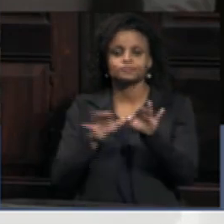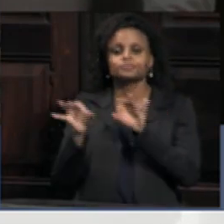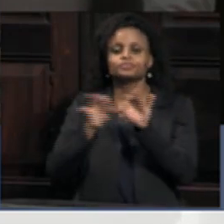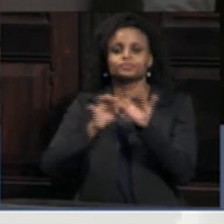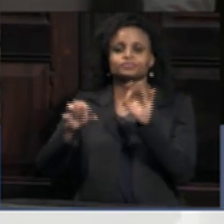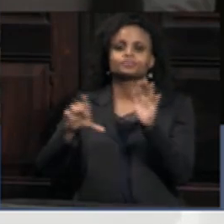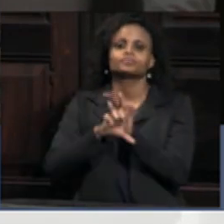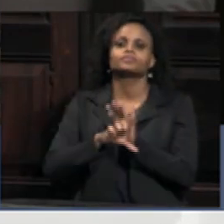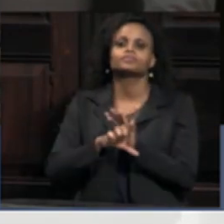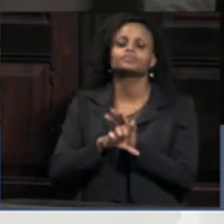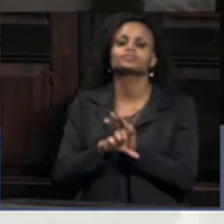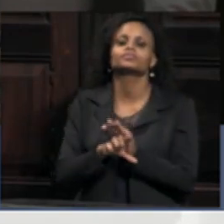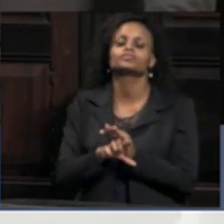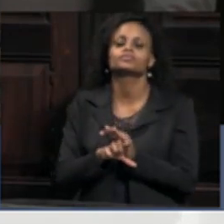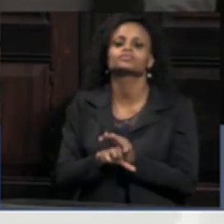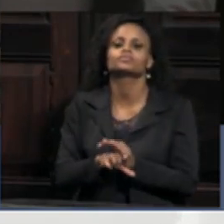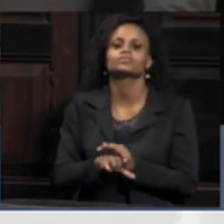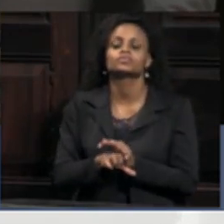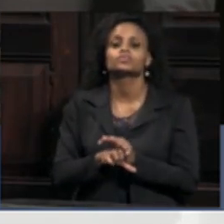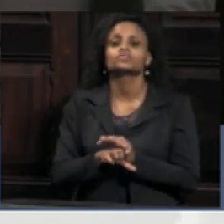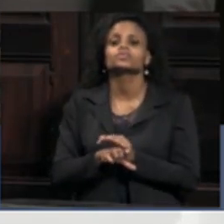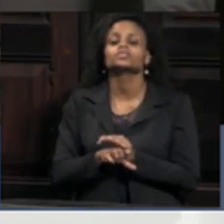lei